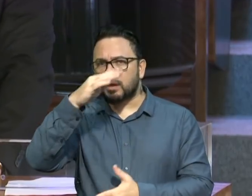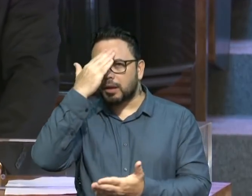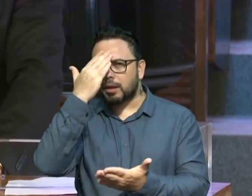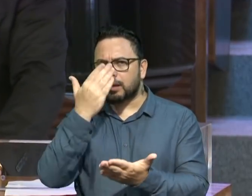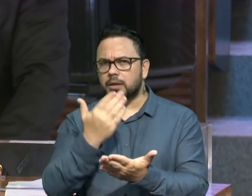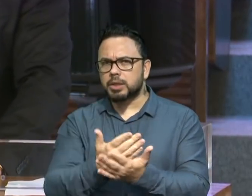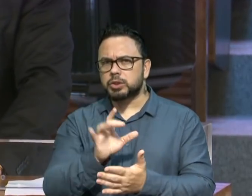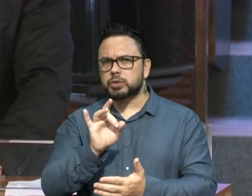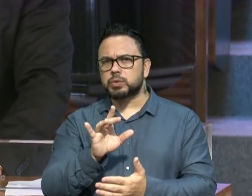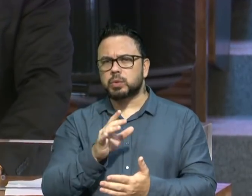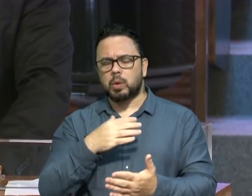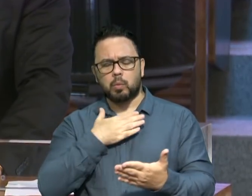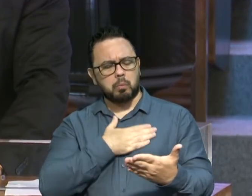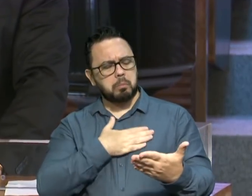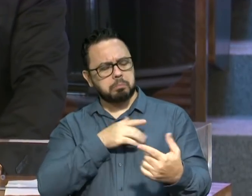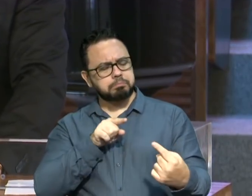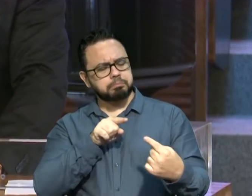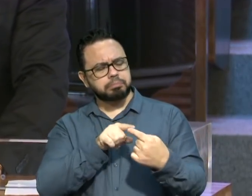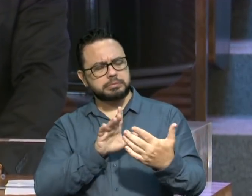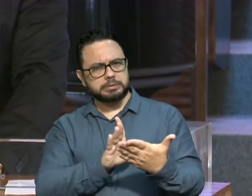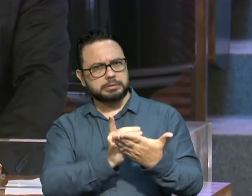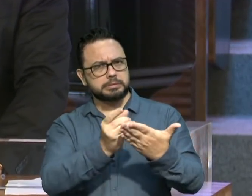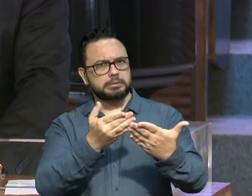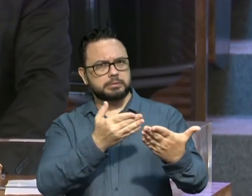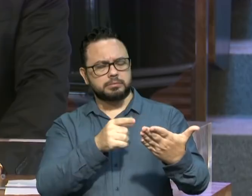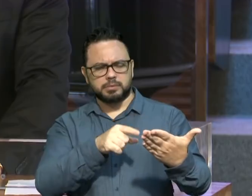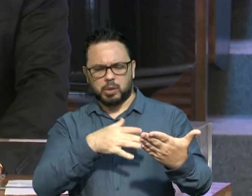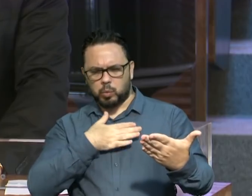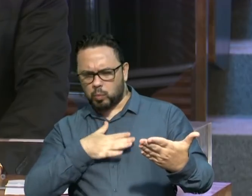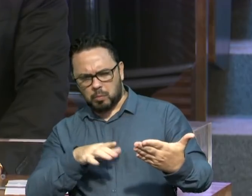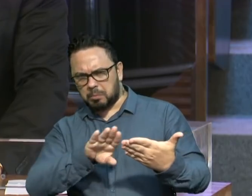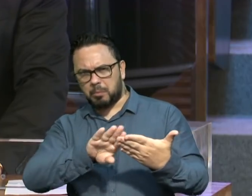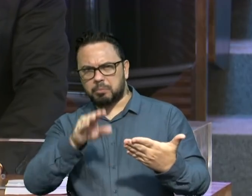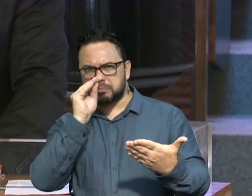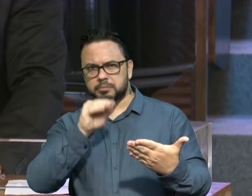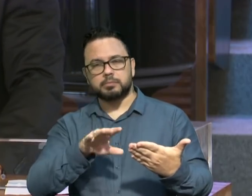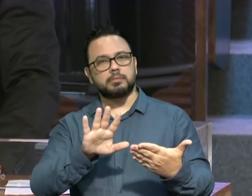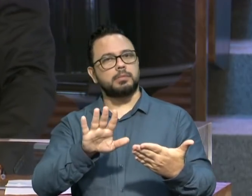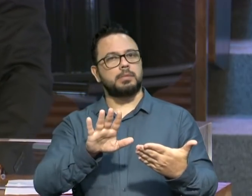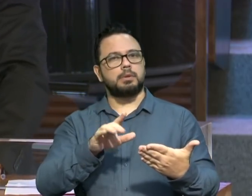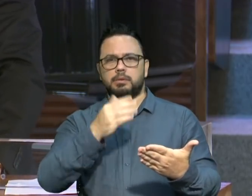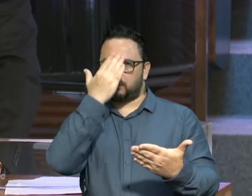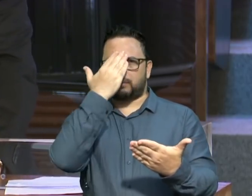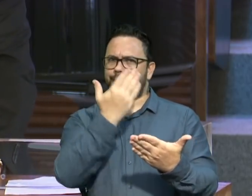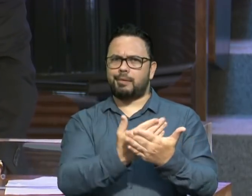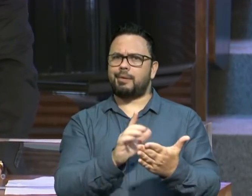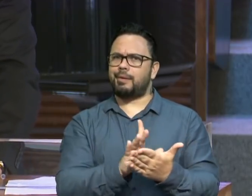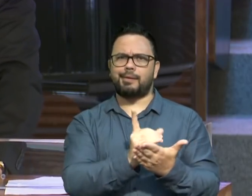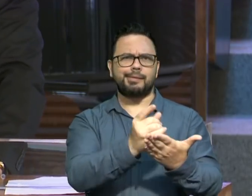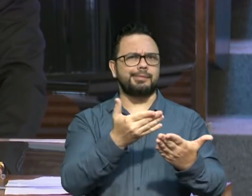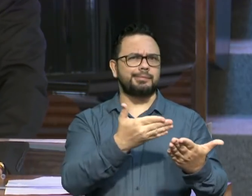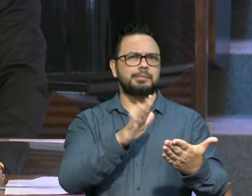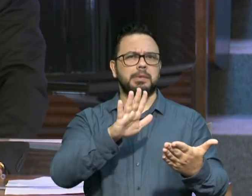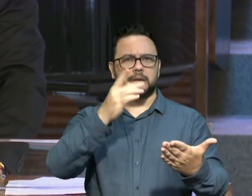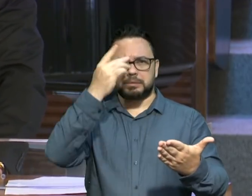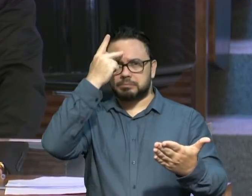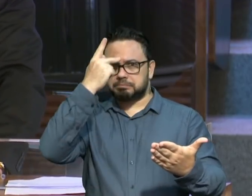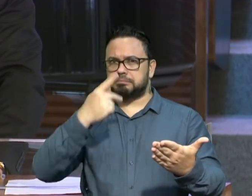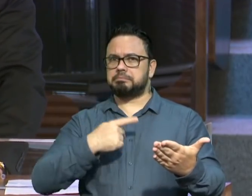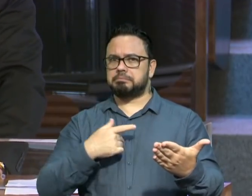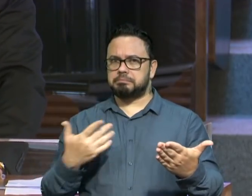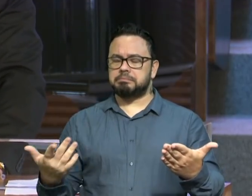naquilo de que gosta no evangelho e rejeito de que não gosta não é no evangelho que você crê mas sim em si